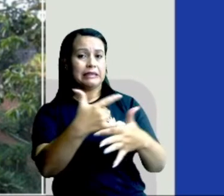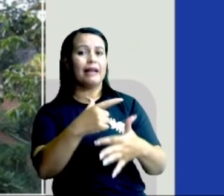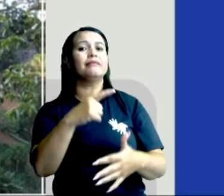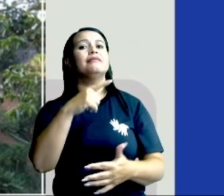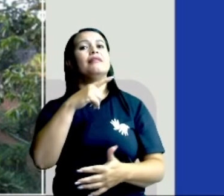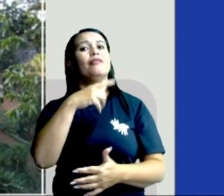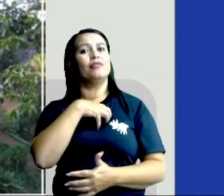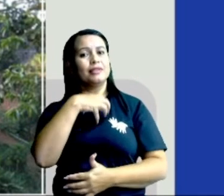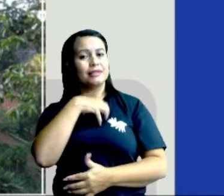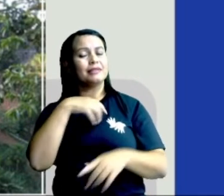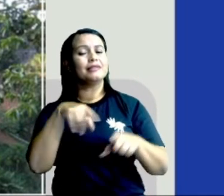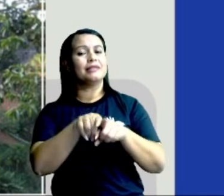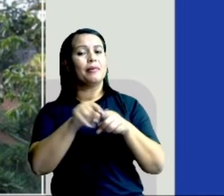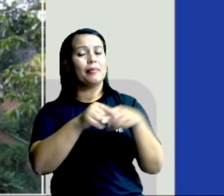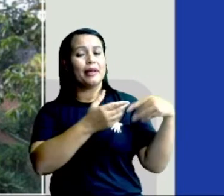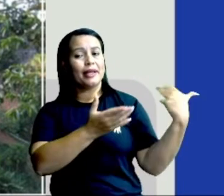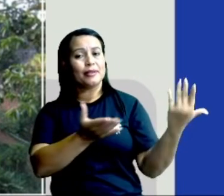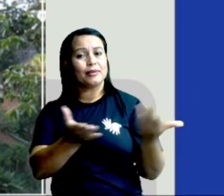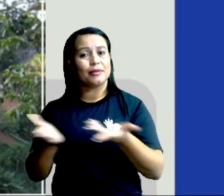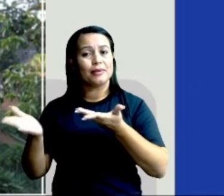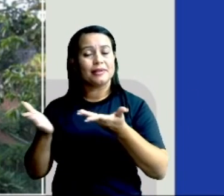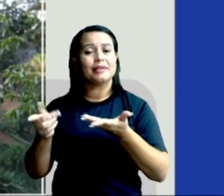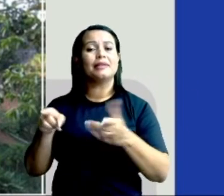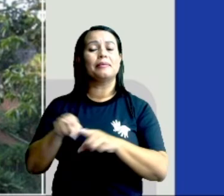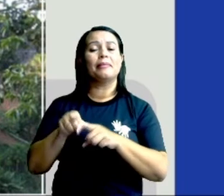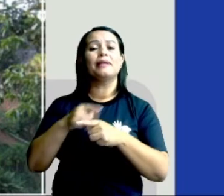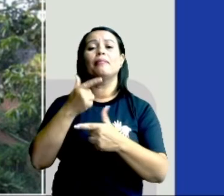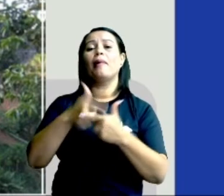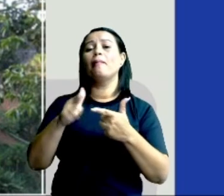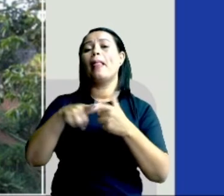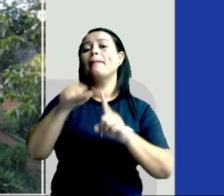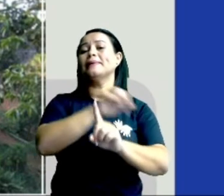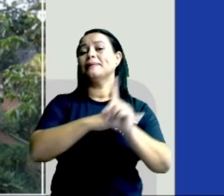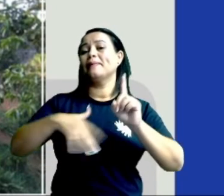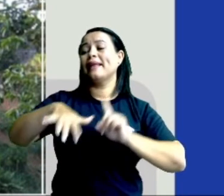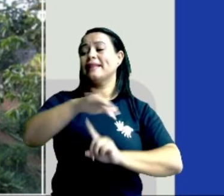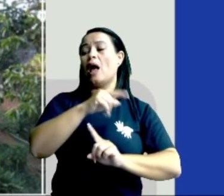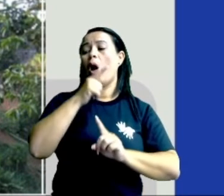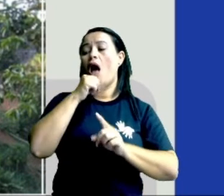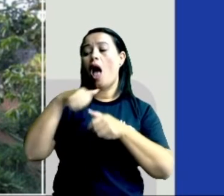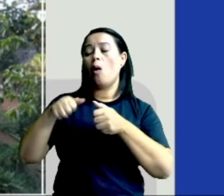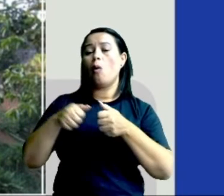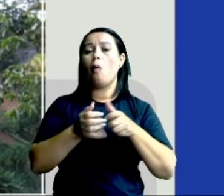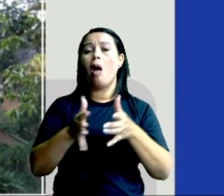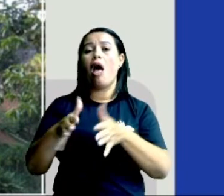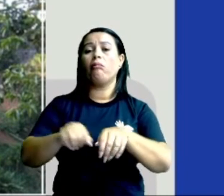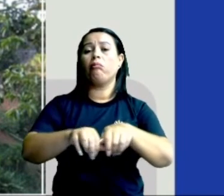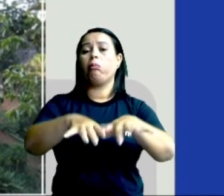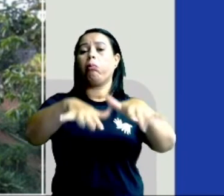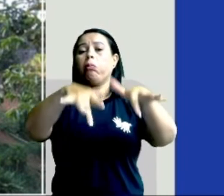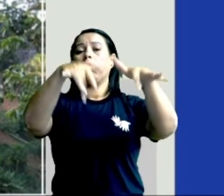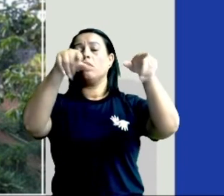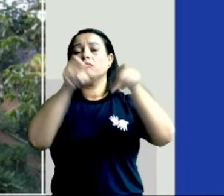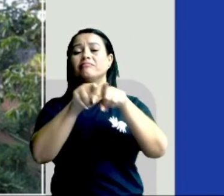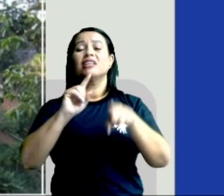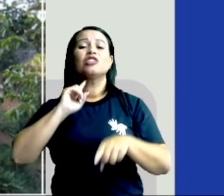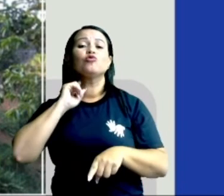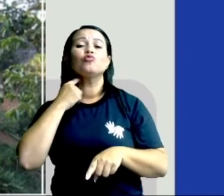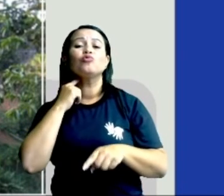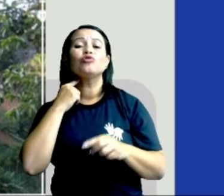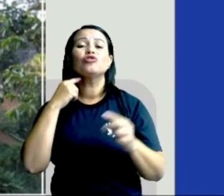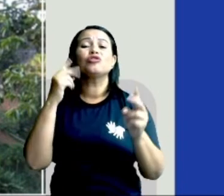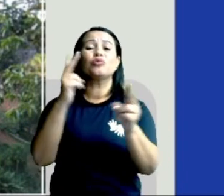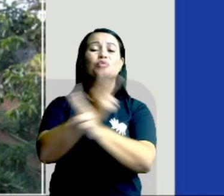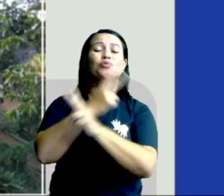todas essas situações que vocês estão vendo aí de problemas ambientais. Enchentes, saneamento básico, poluição do